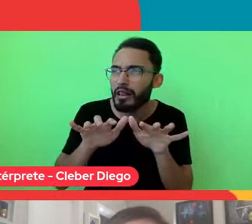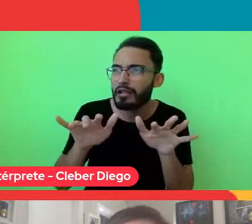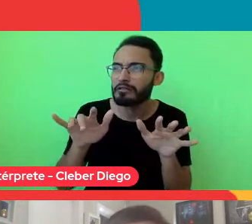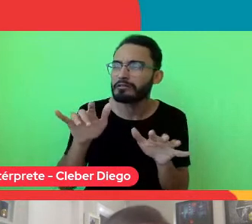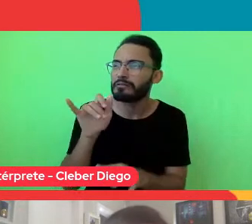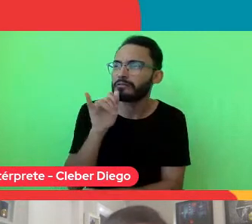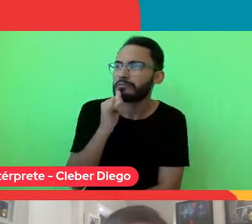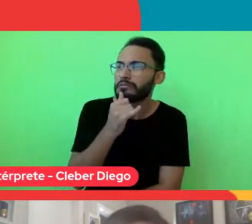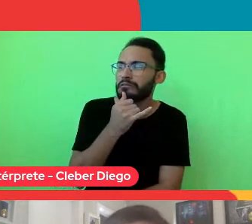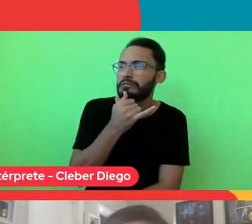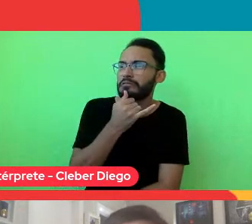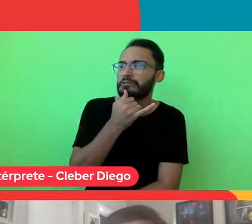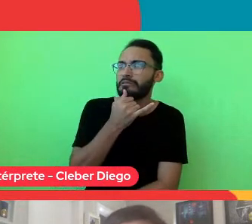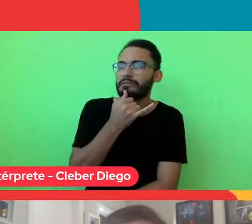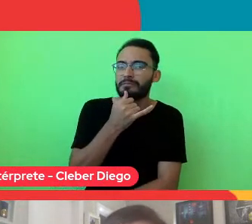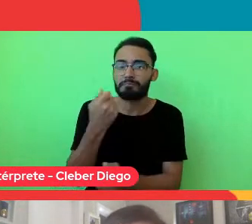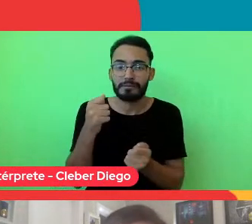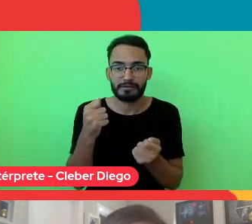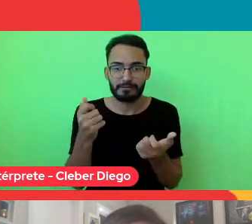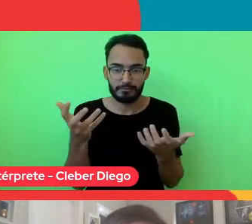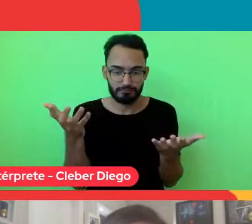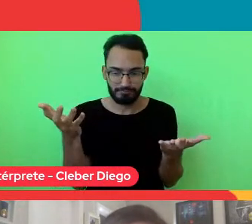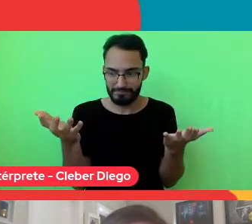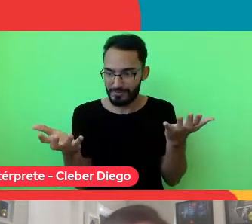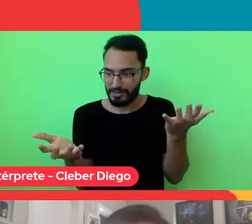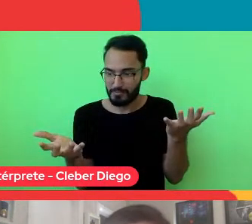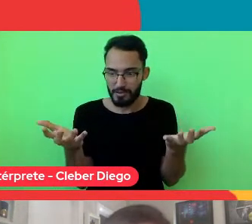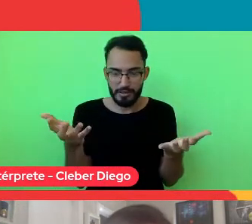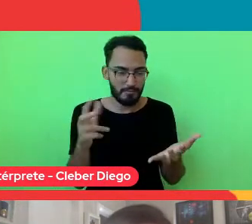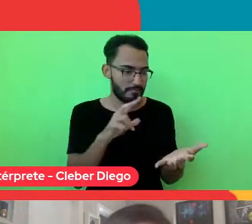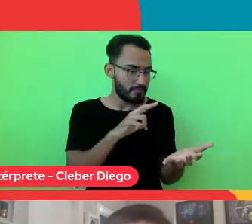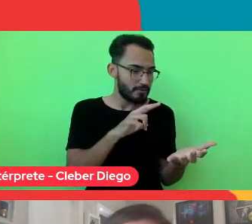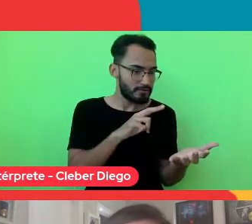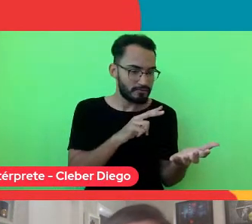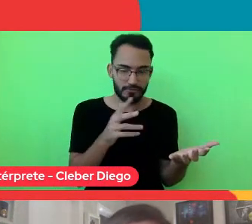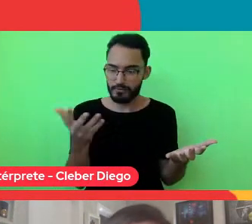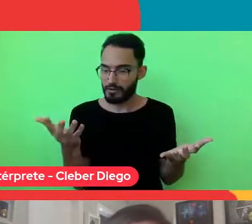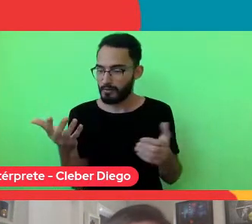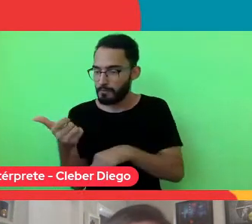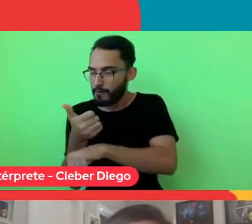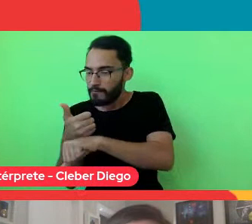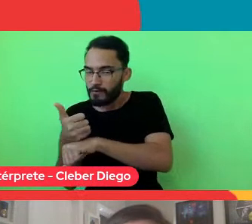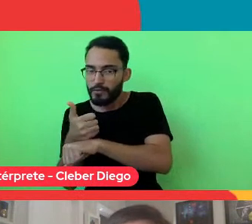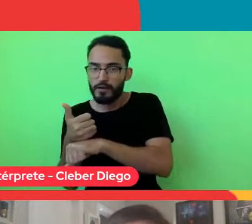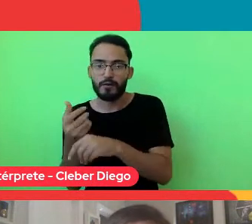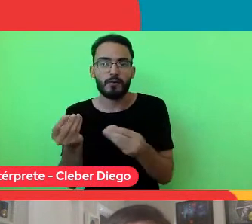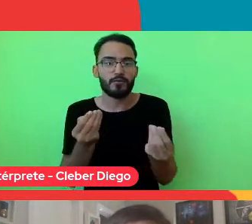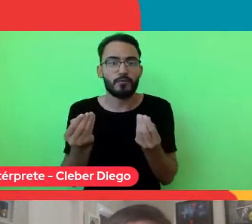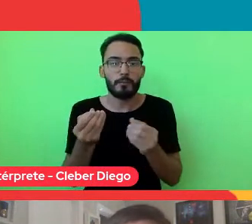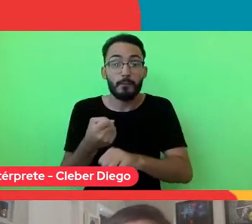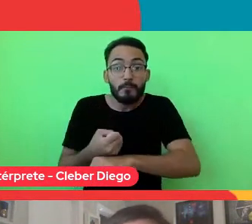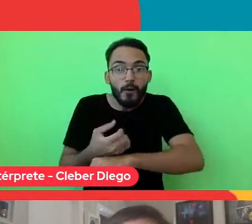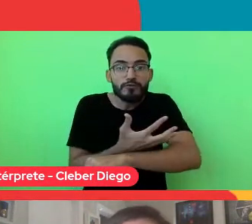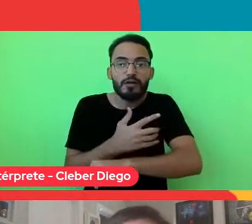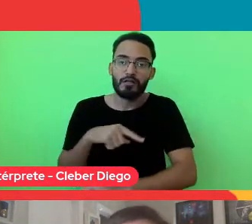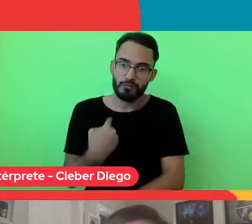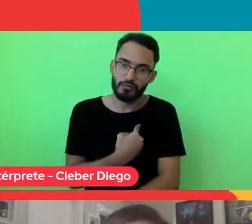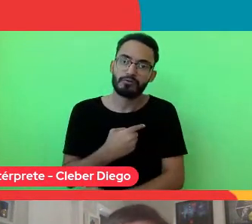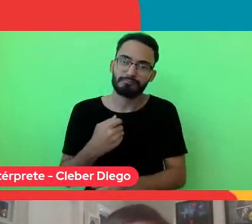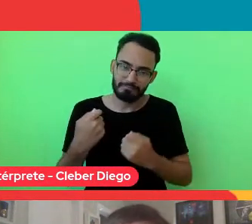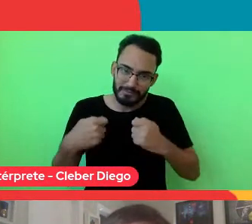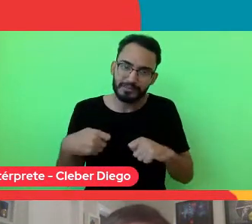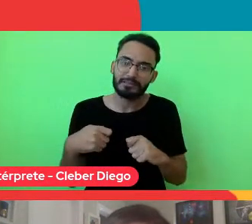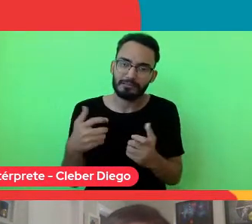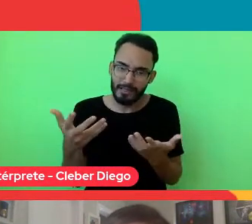Então, equilibrar não só a vida pessoal e profissional, mas equilibrar o nosso emocional no mundo de hoje, né? É um